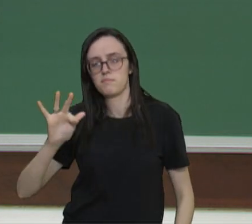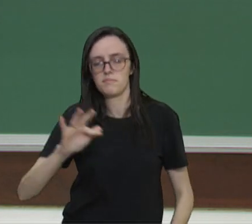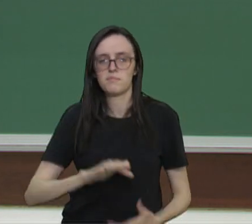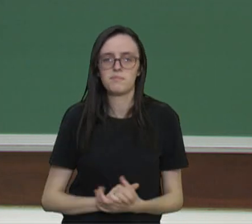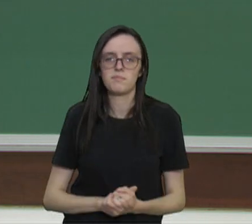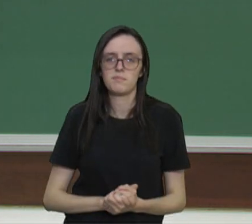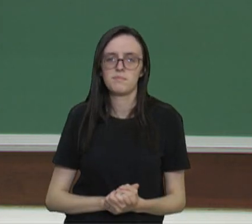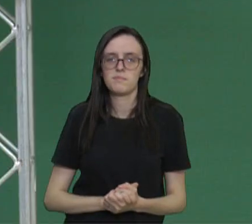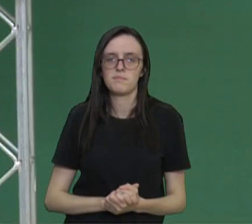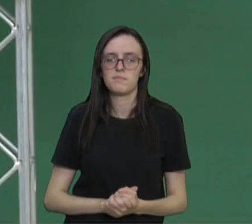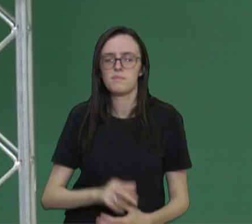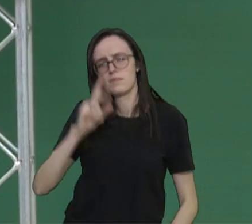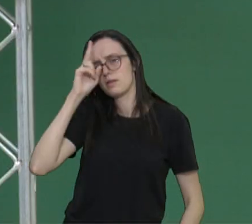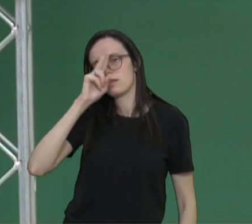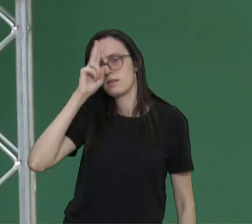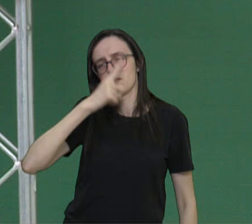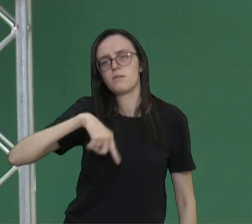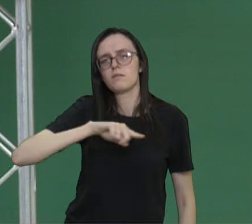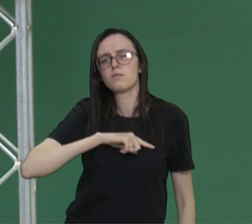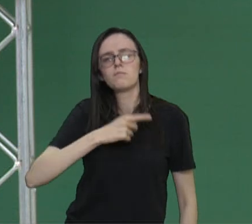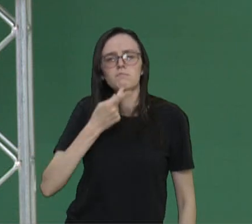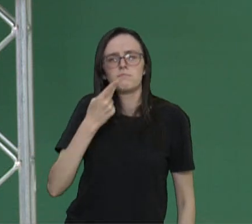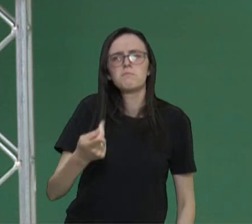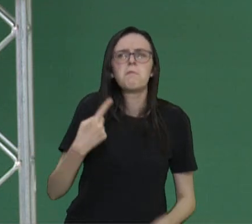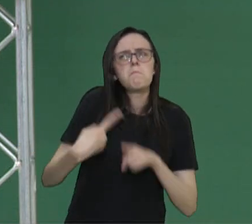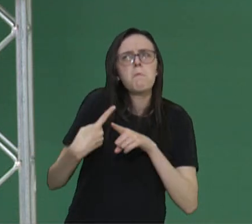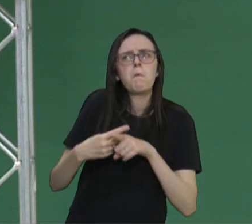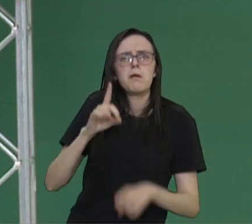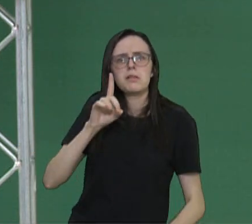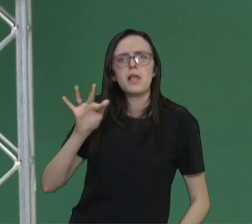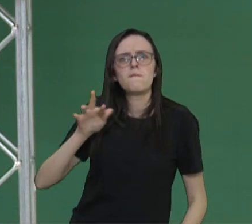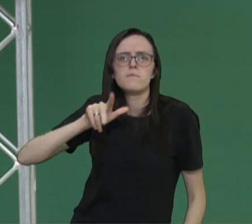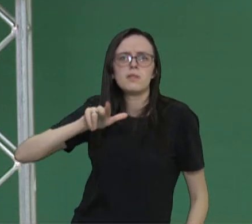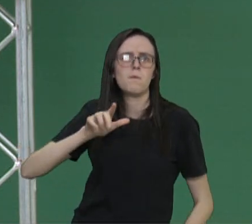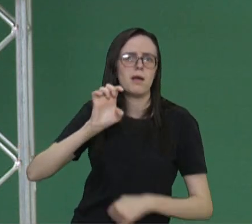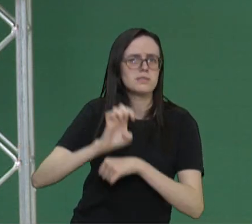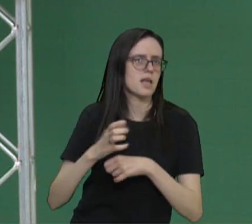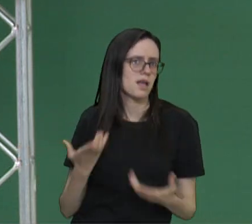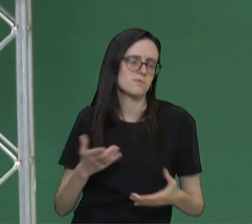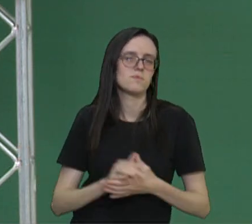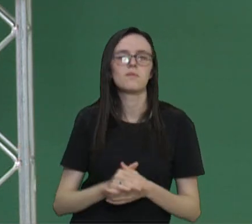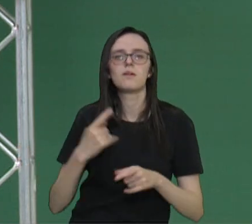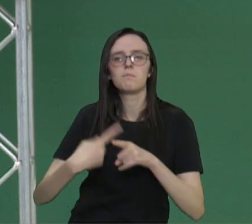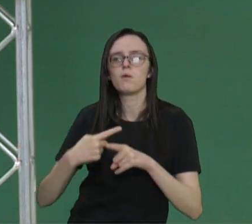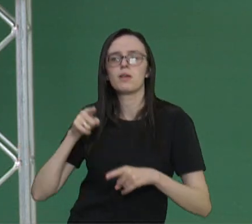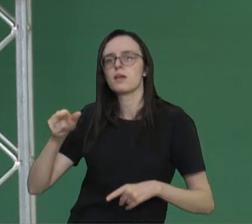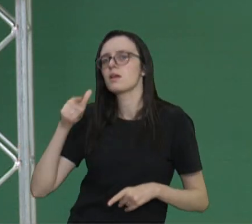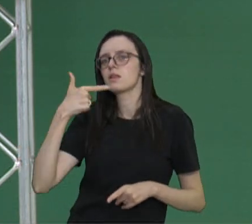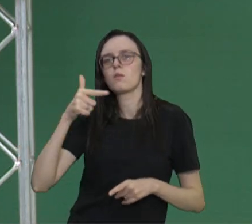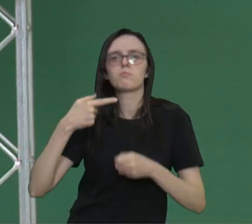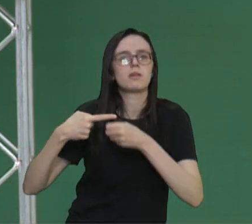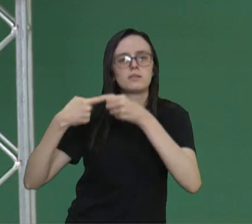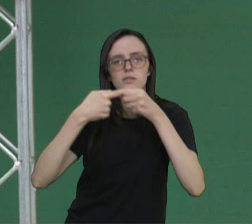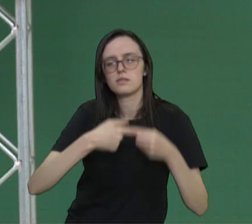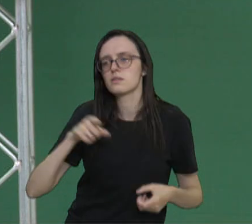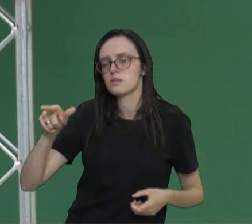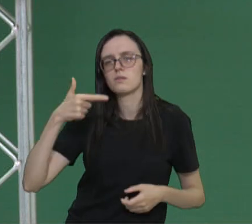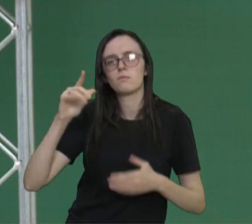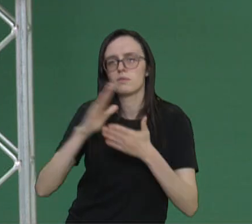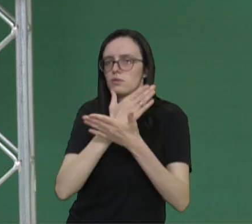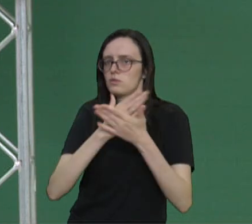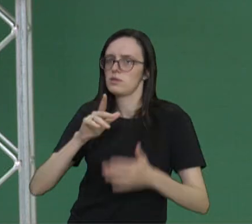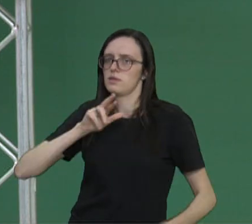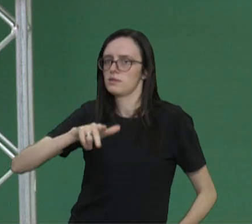E aí lembra que nós comentamos, mas por que o Distrito Federal também não é um estado? Porque ele não tem municípios, ele não é